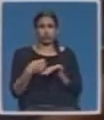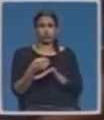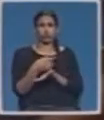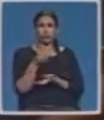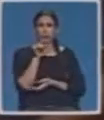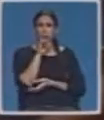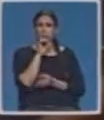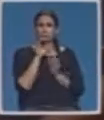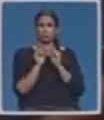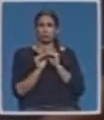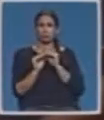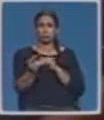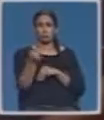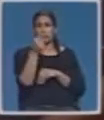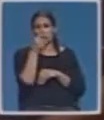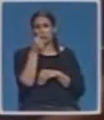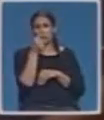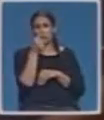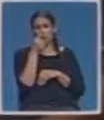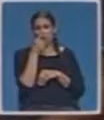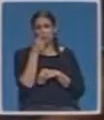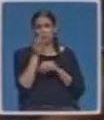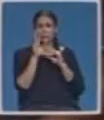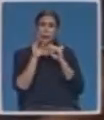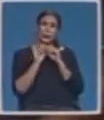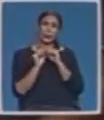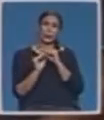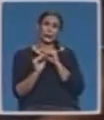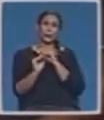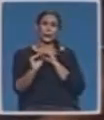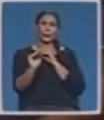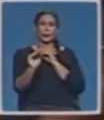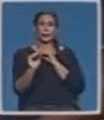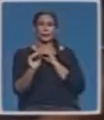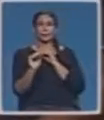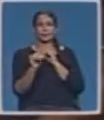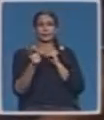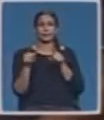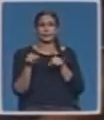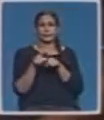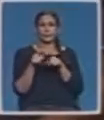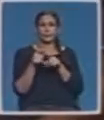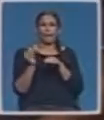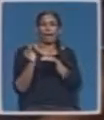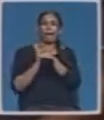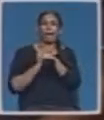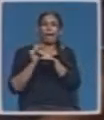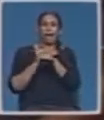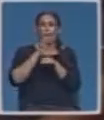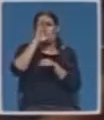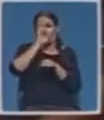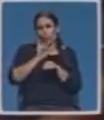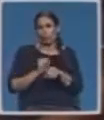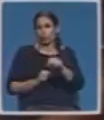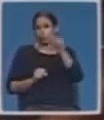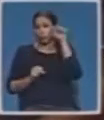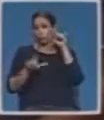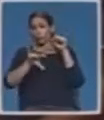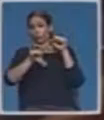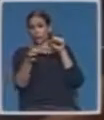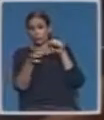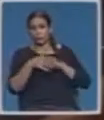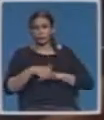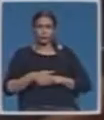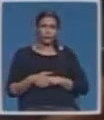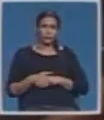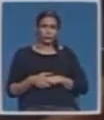silêncio para não beliscar o poder do governo socialista da região.